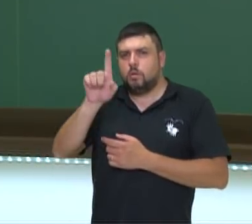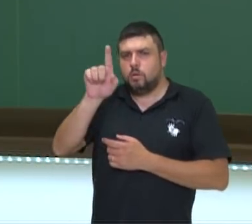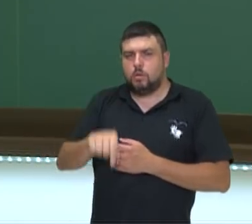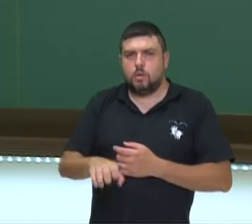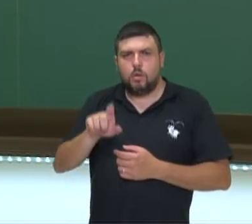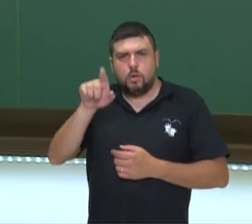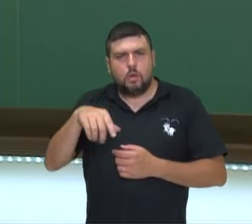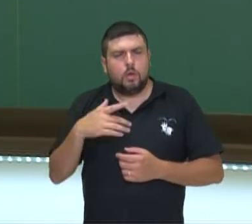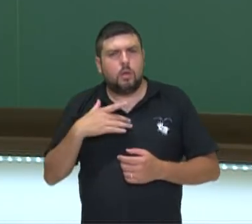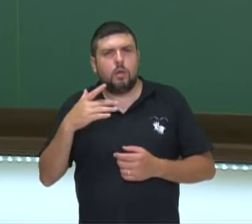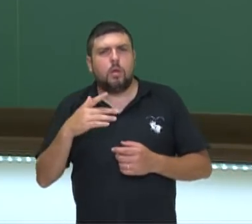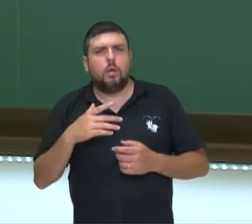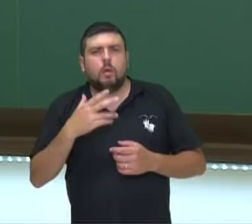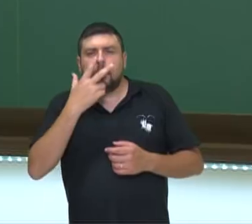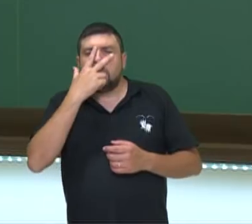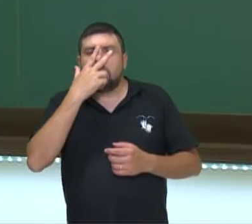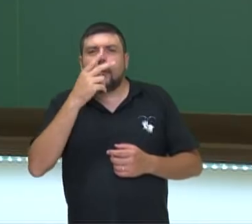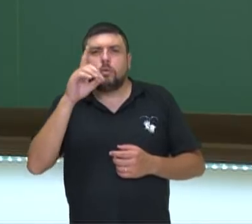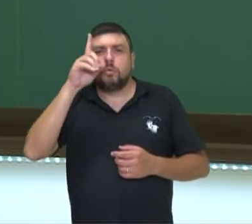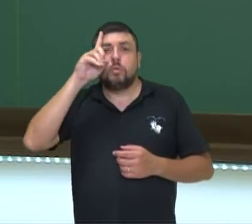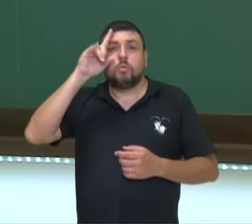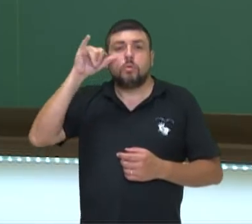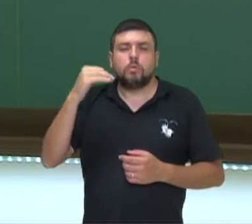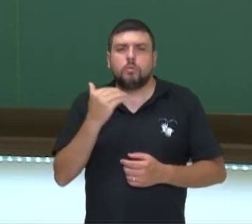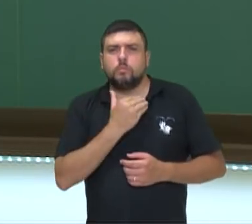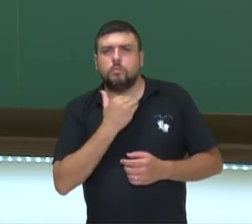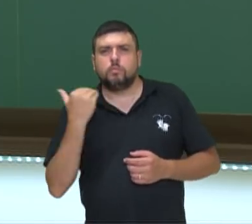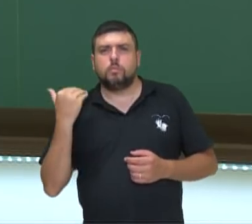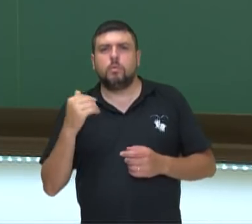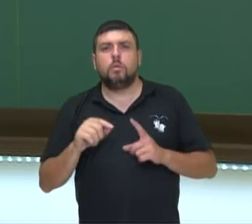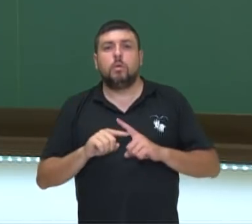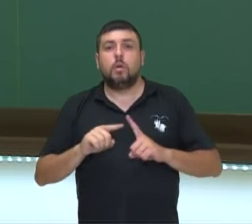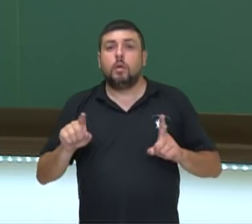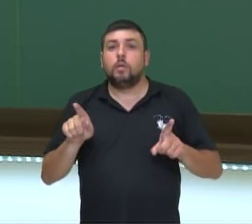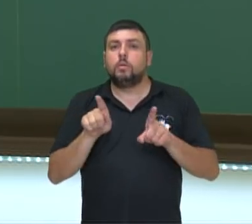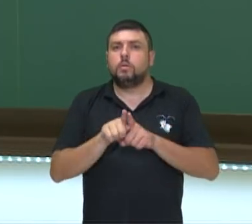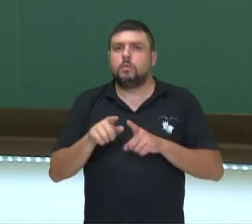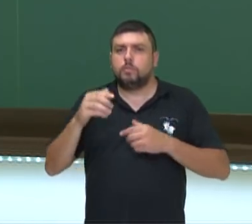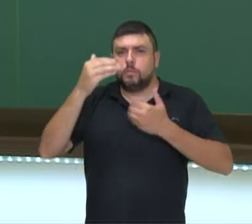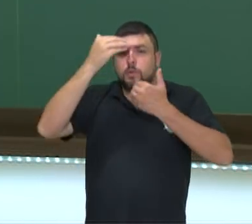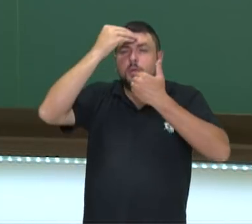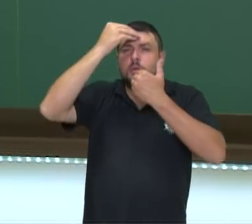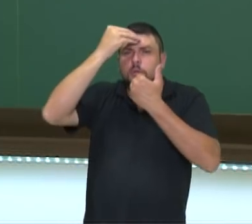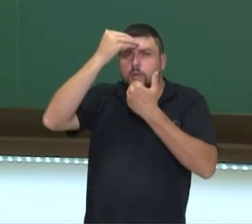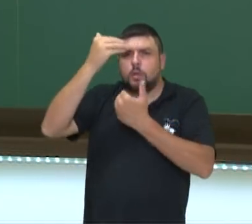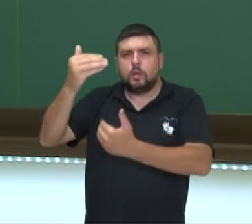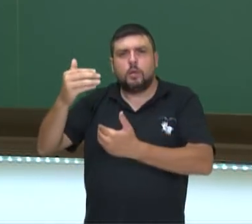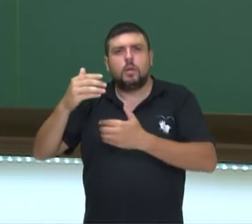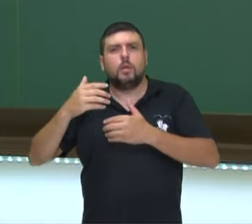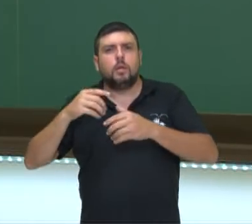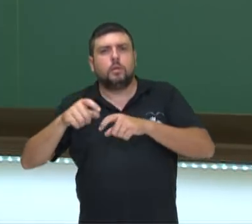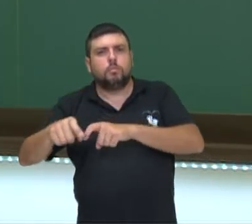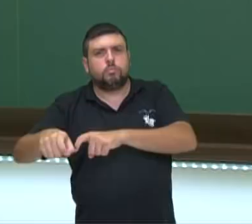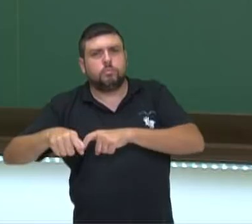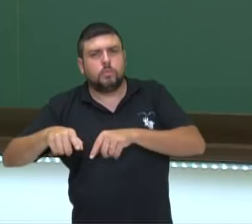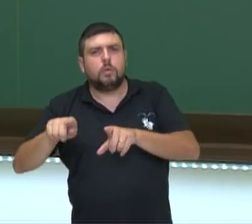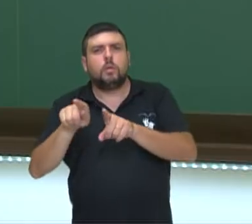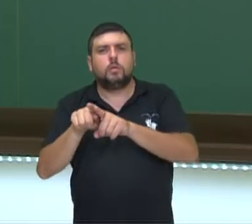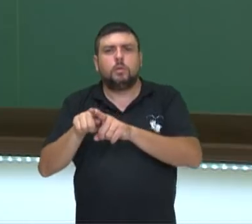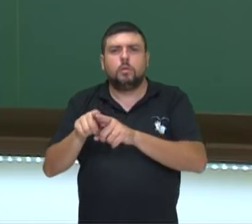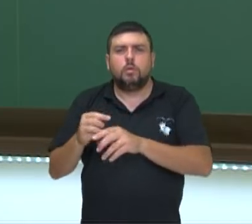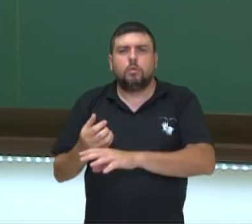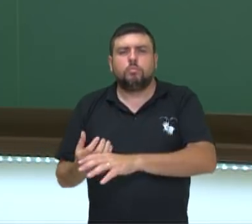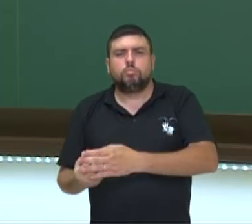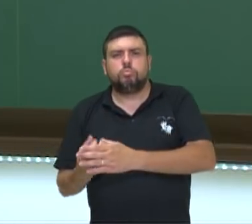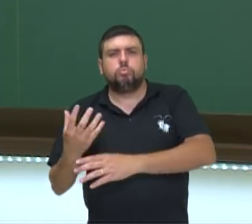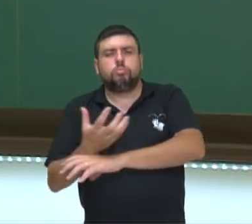então como se fosse o dia de finados para os cristãos, mas também agradecimento pela colheita, pela fartura e pedido que as coisas